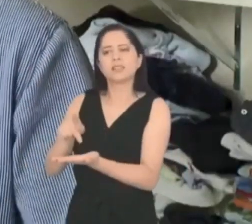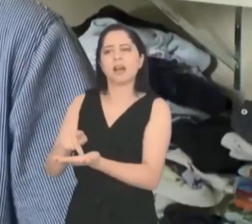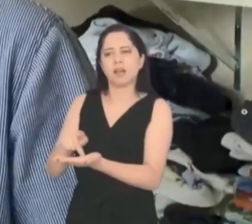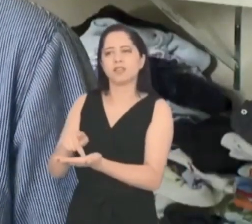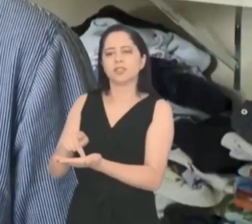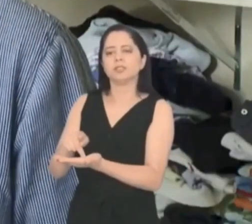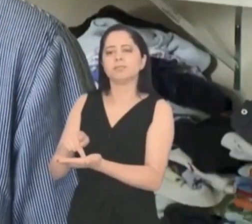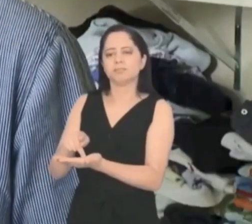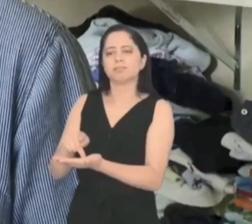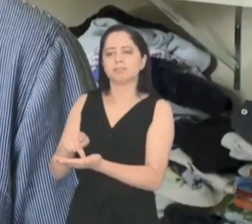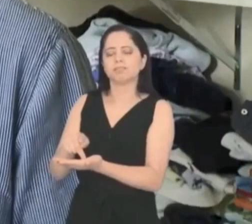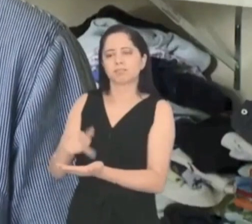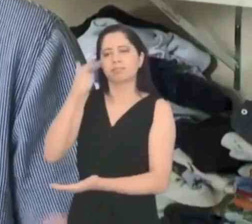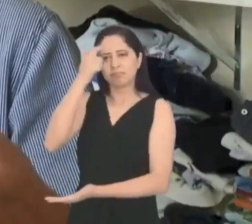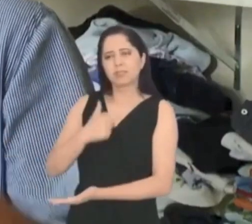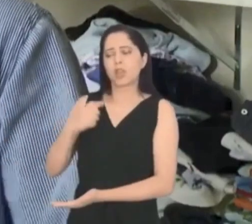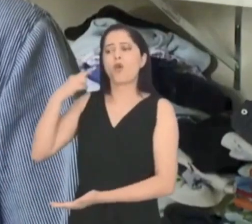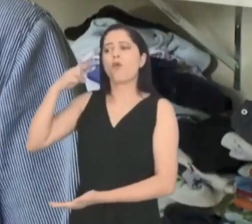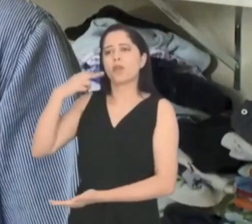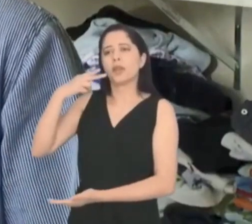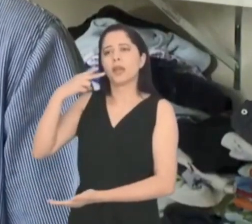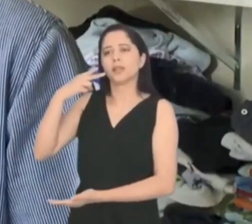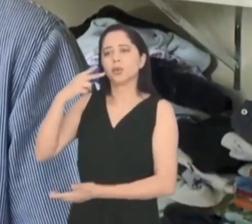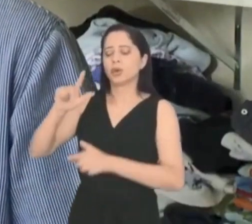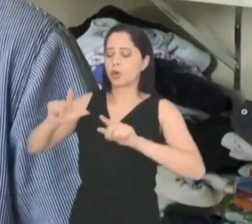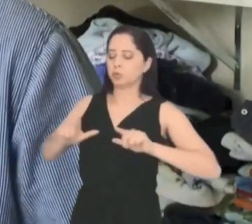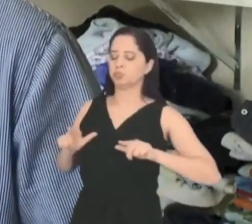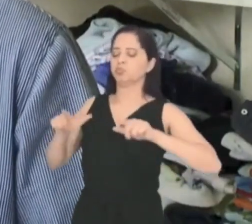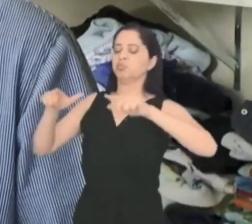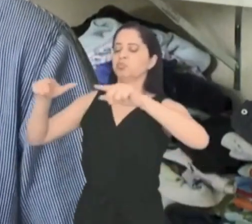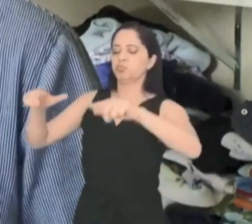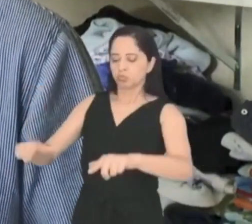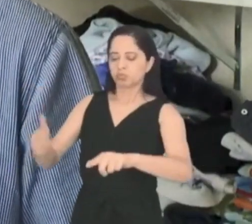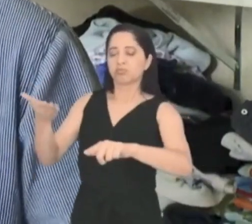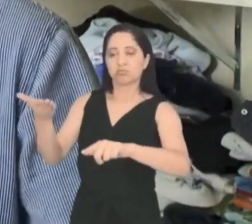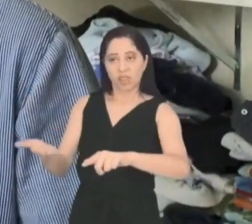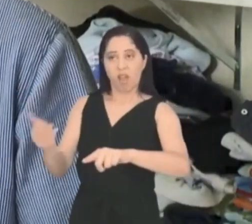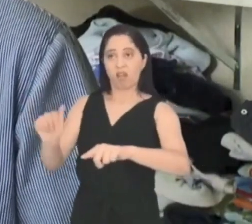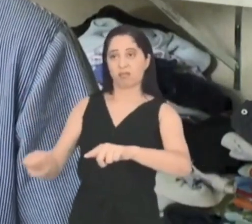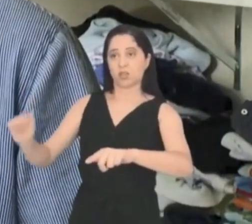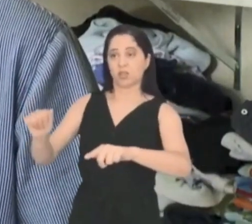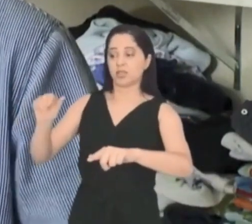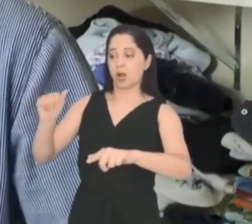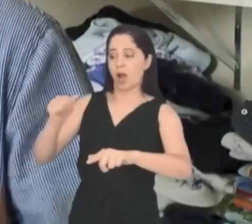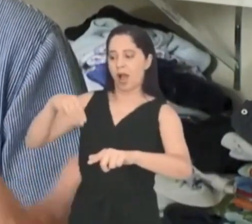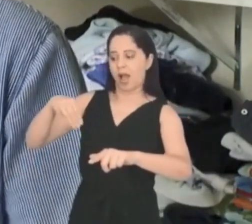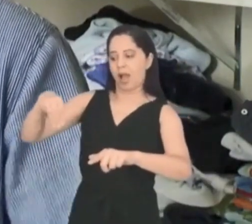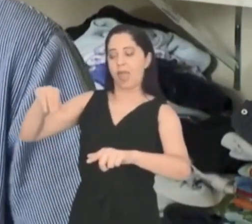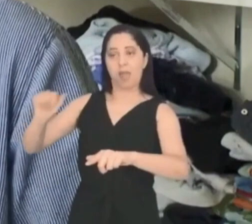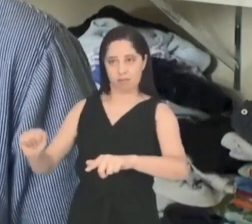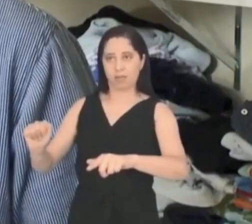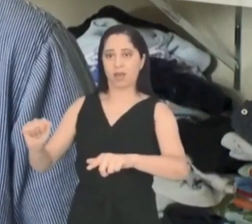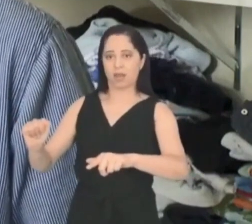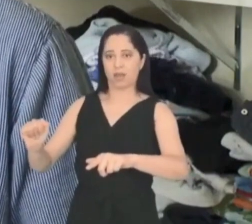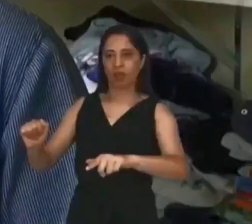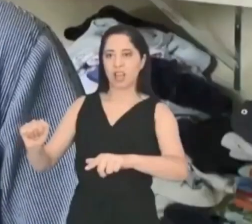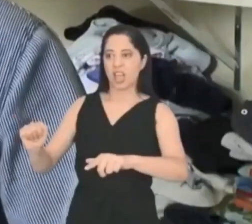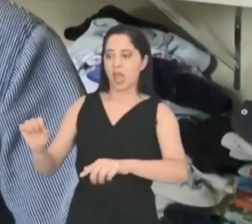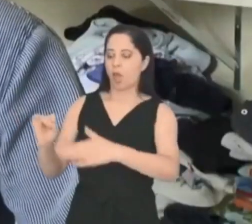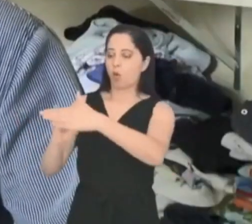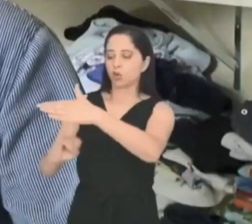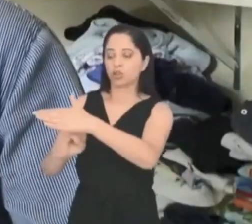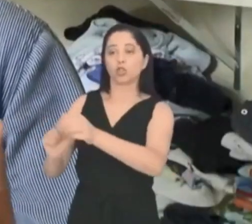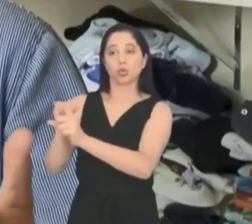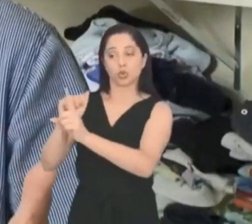assim muito feliz de verdade, no meu mandato, de ter esse privilégio de conceder a utilidade pública para a AMA. É